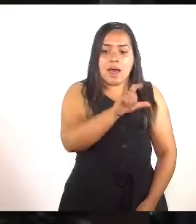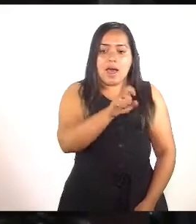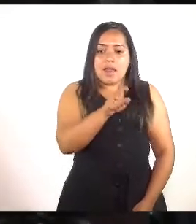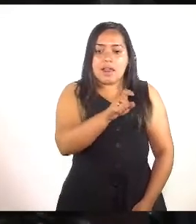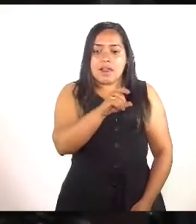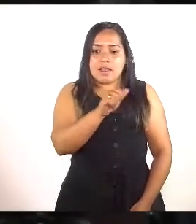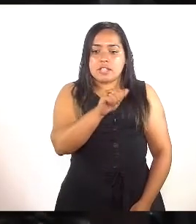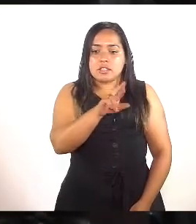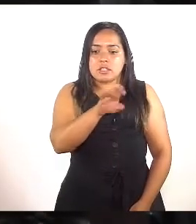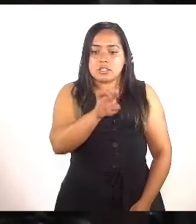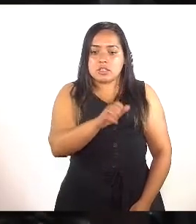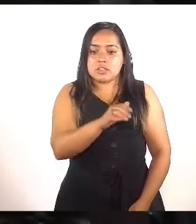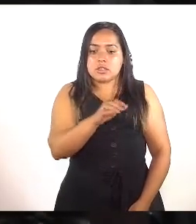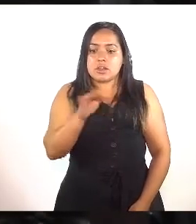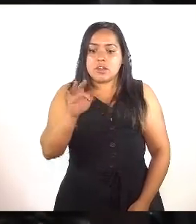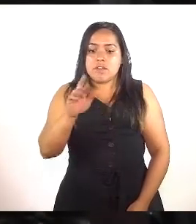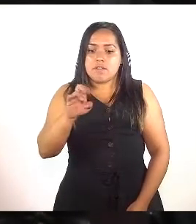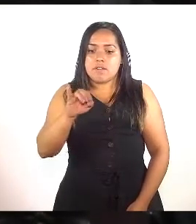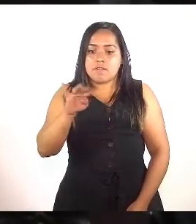Felipe.